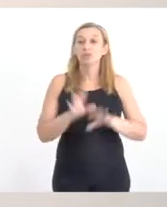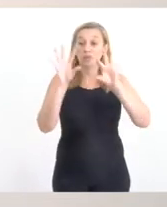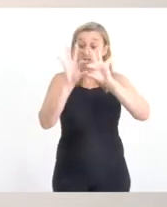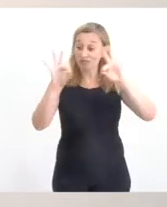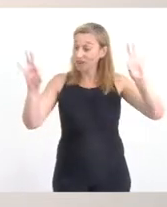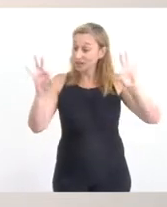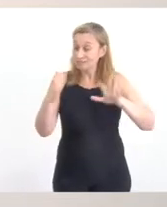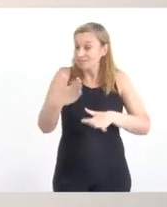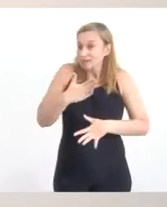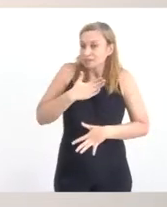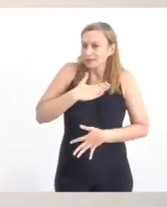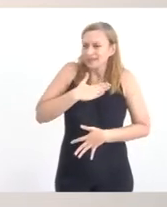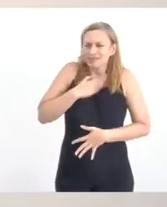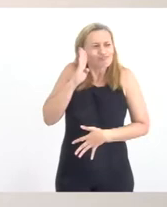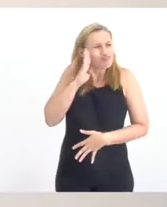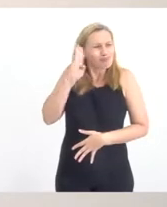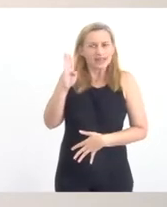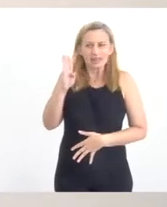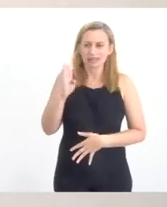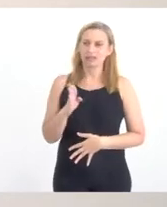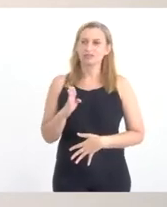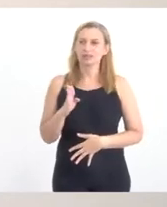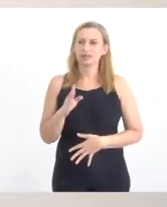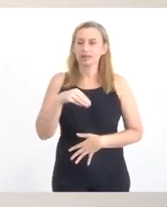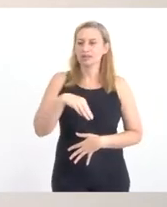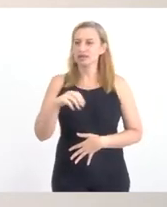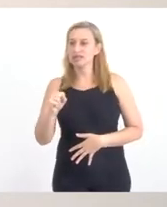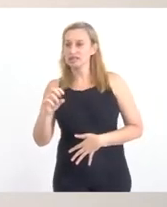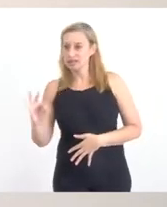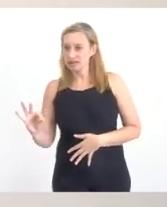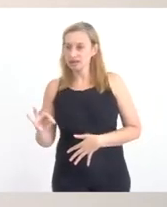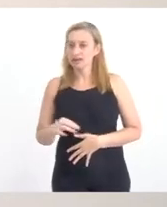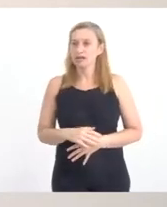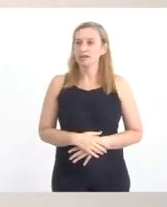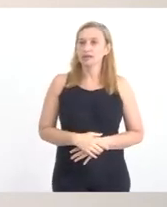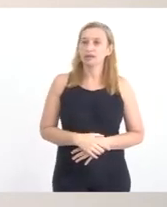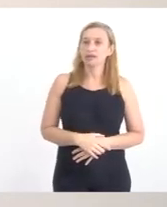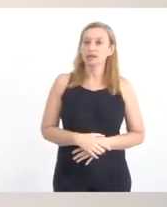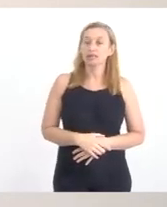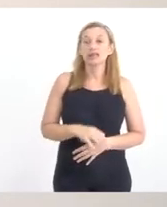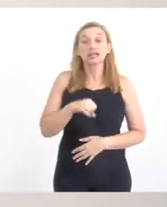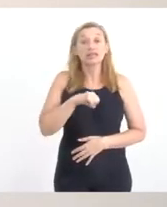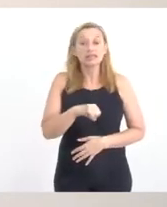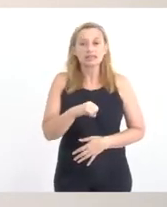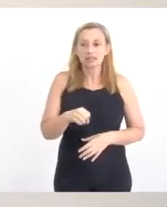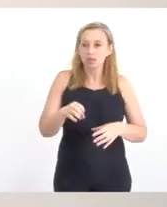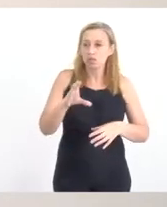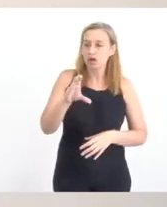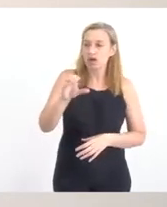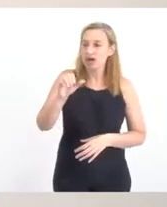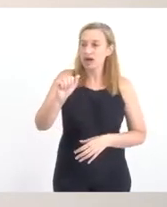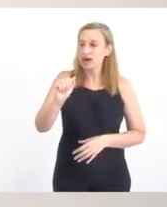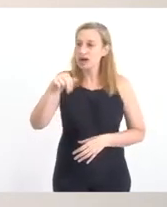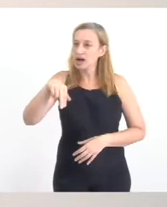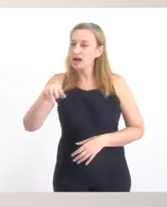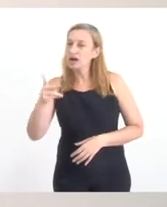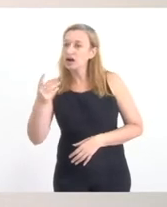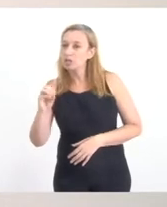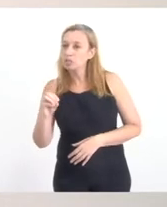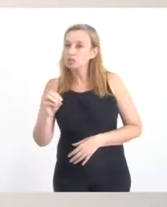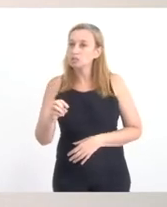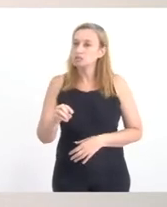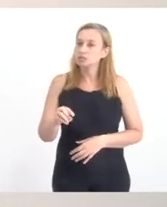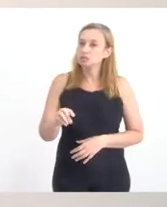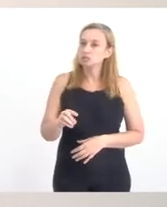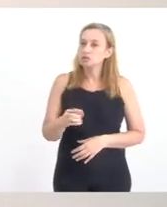frase que para mim é essencial do MST que diz se o campo não planta